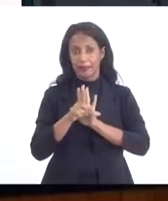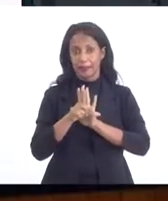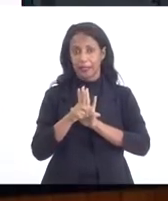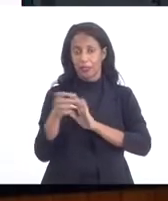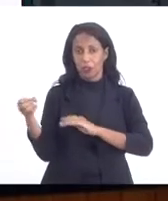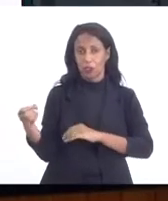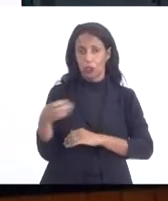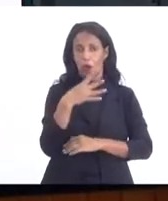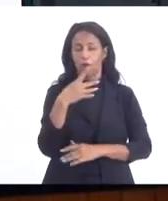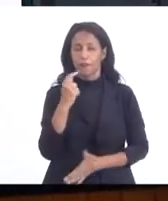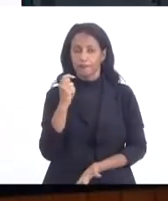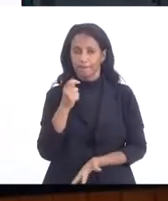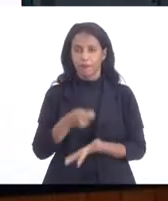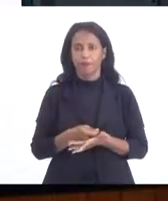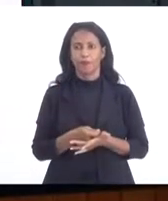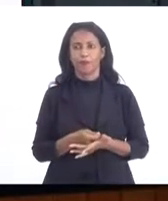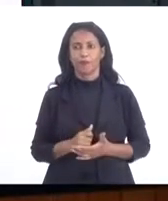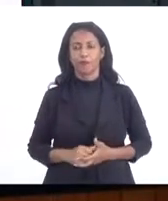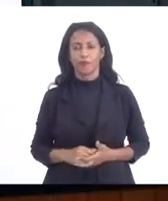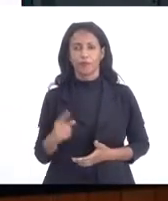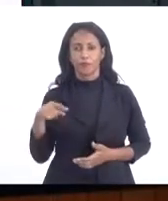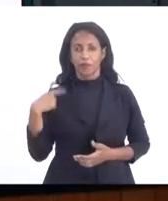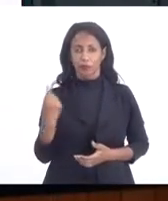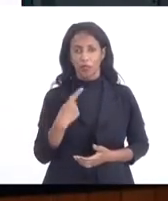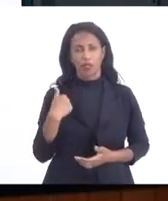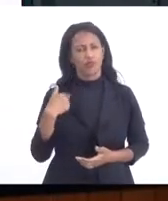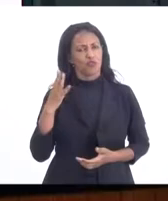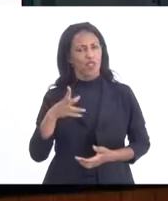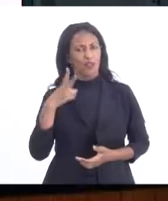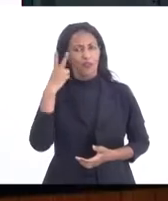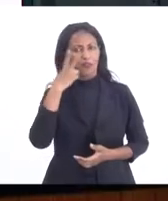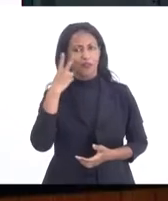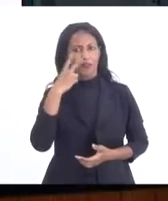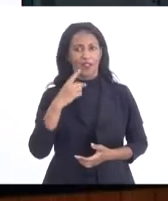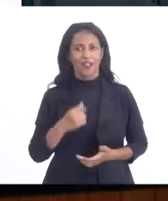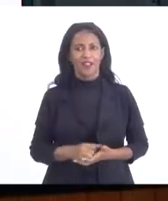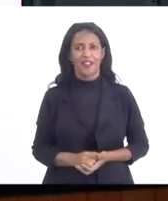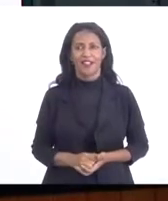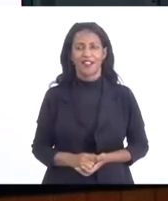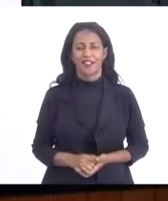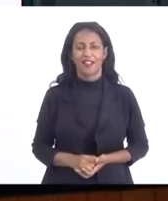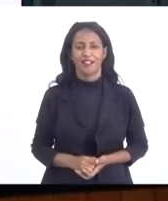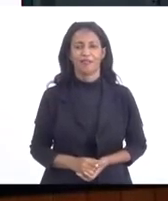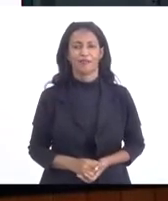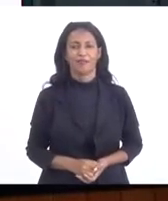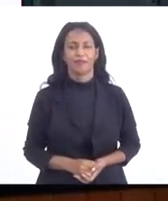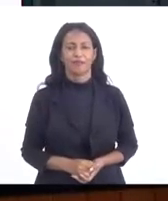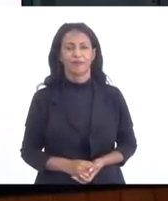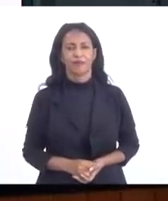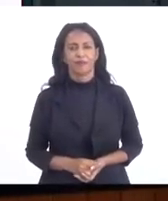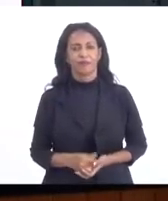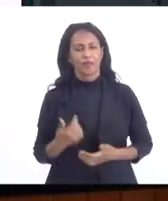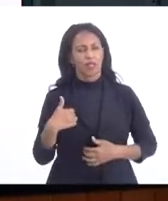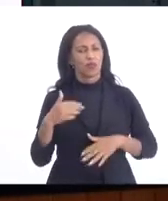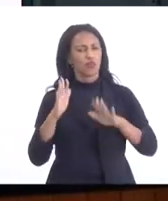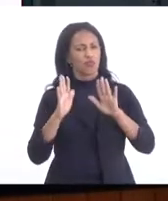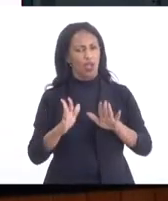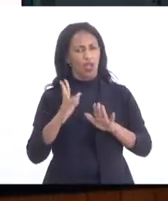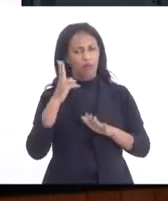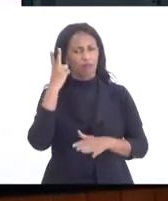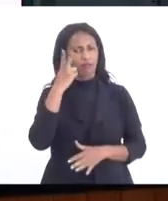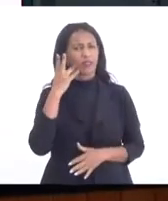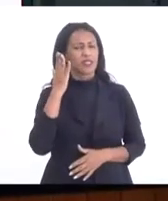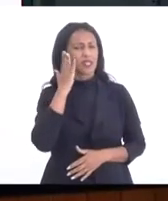e eficazes. Nós, já fui vereadora, eu ia falar nós, vereadores. Já fui vereadora,